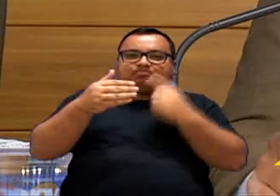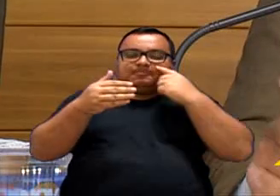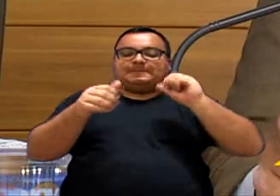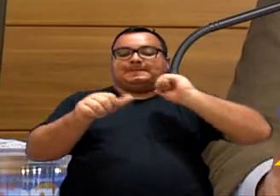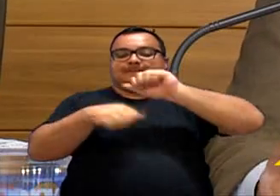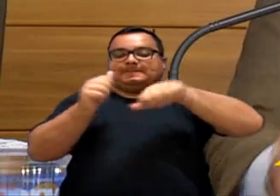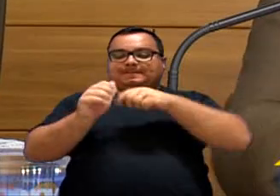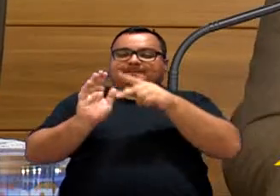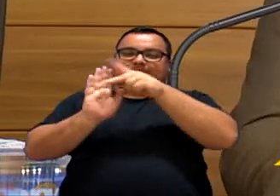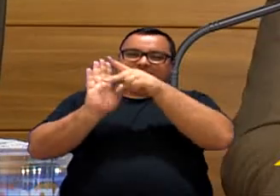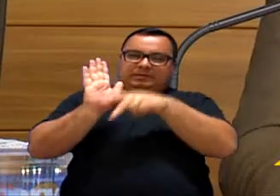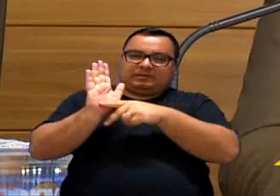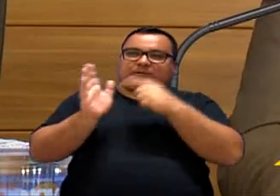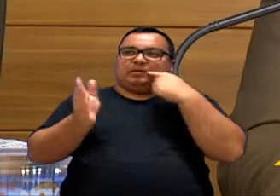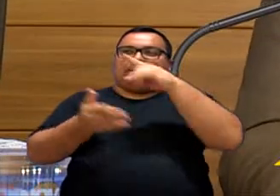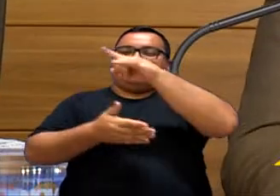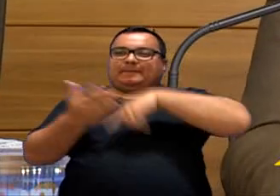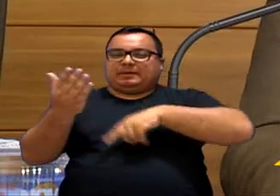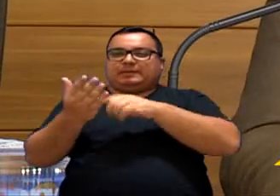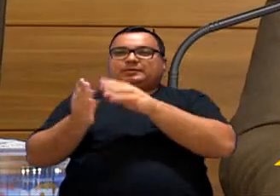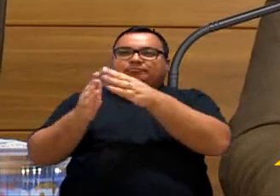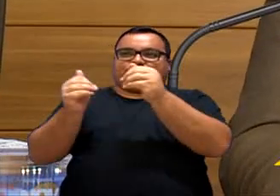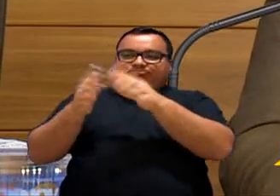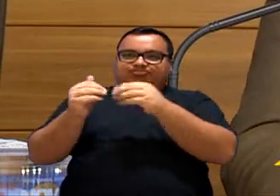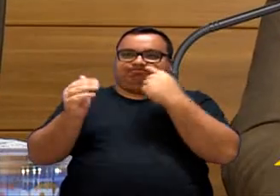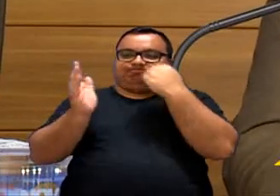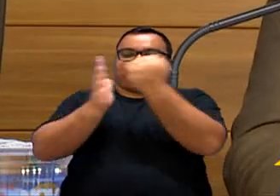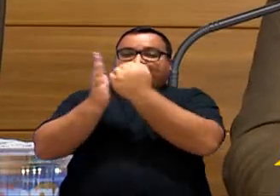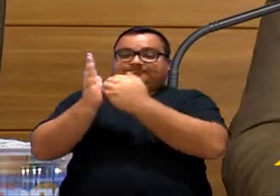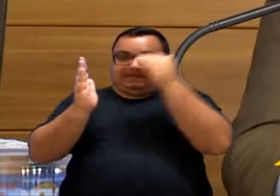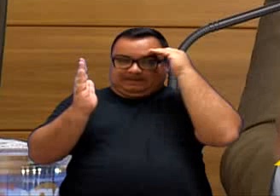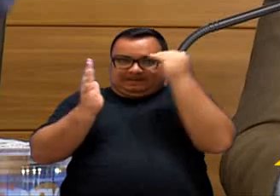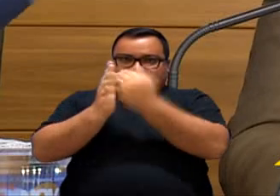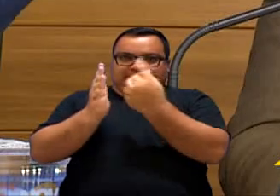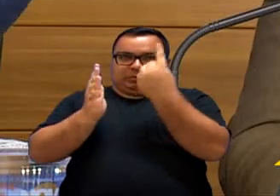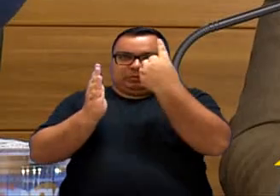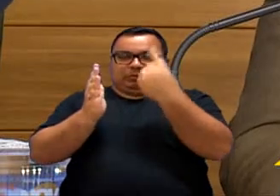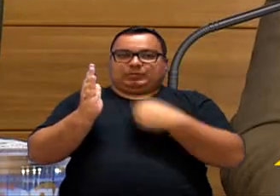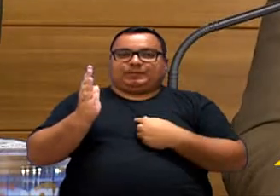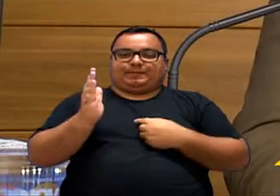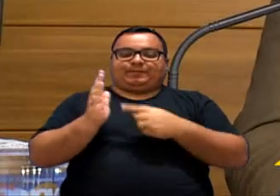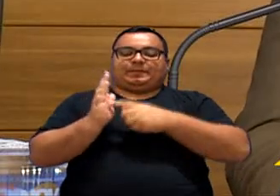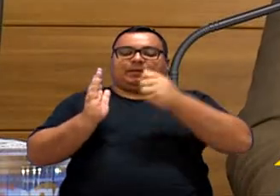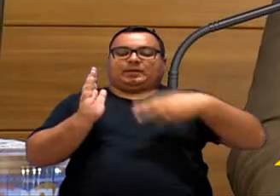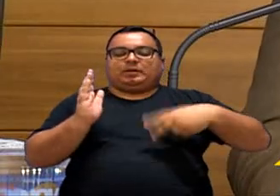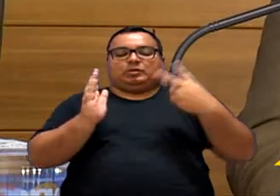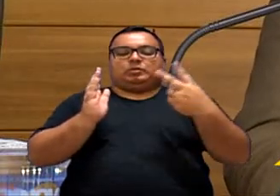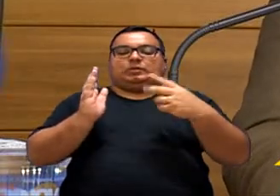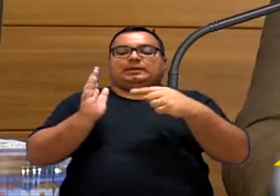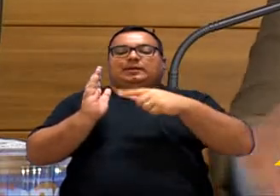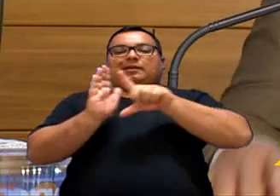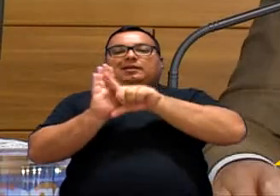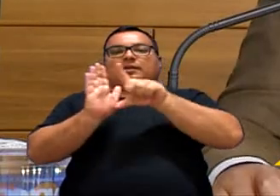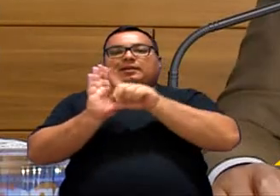de procedimentos licitatórios em obediência ao parágrafo único do artigo 2º da Lei